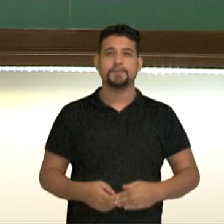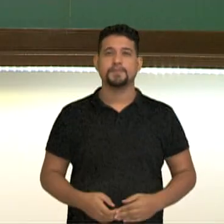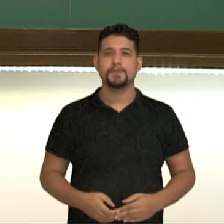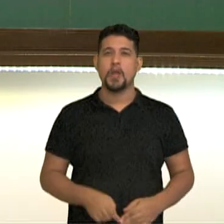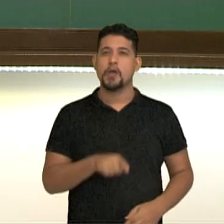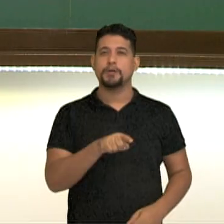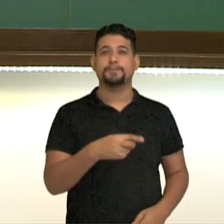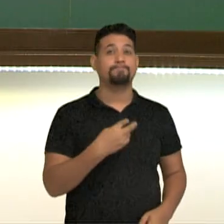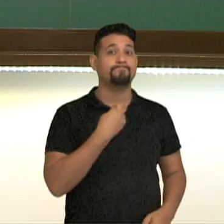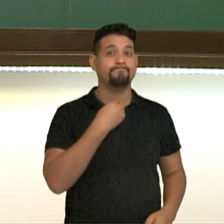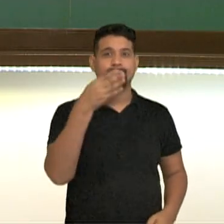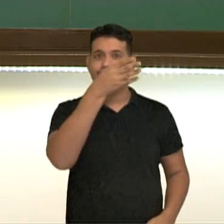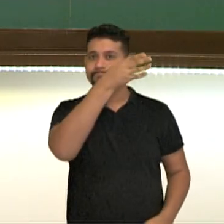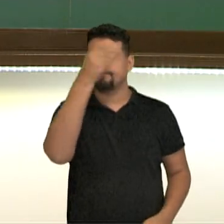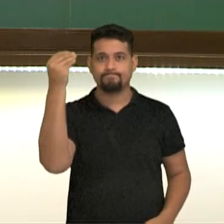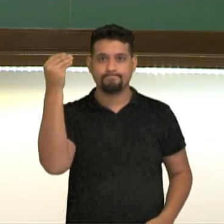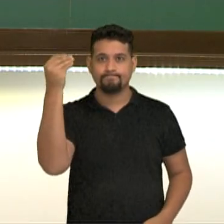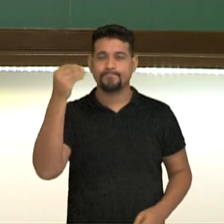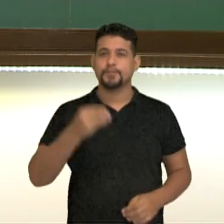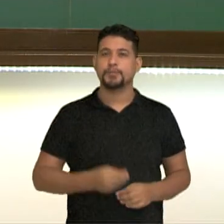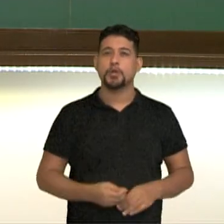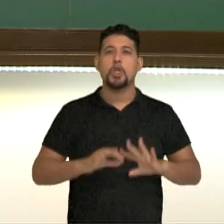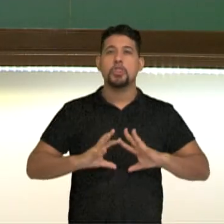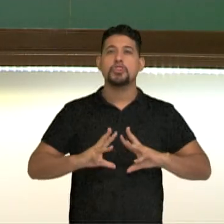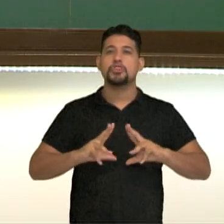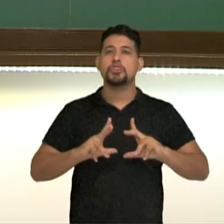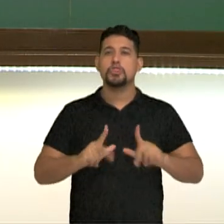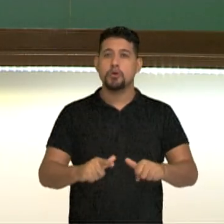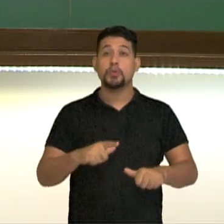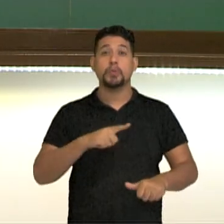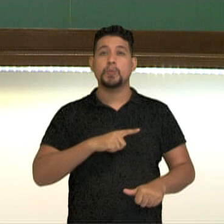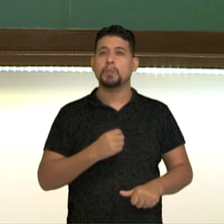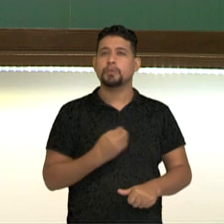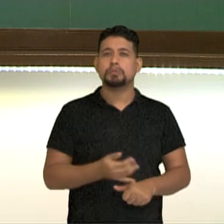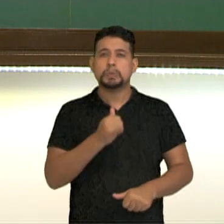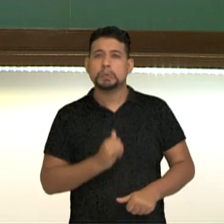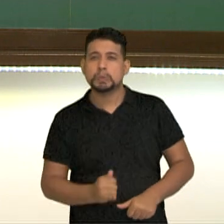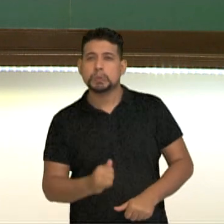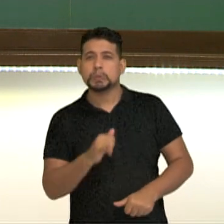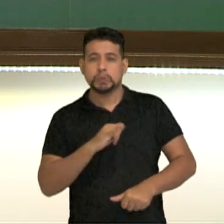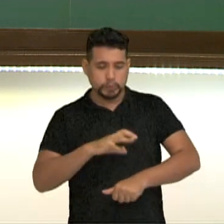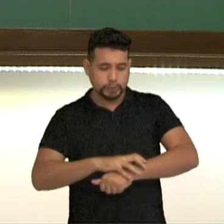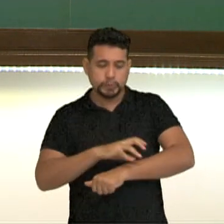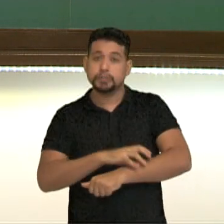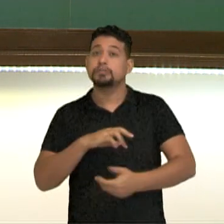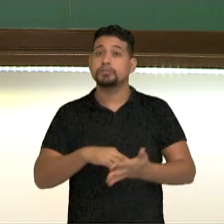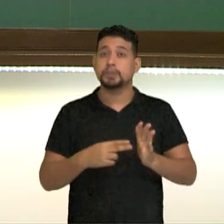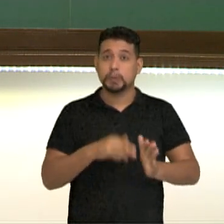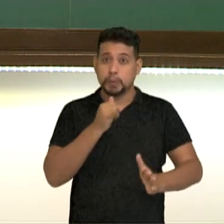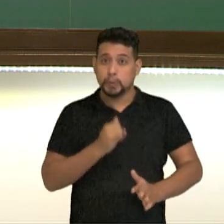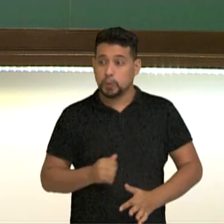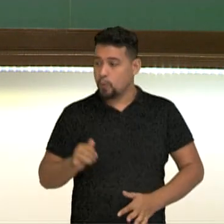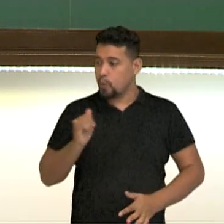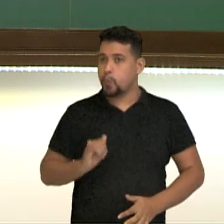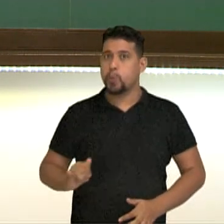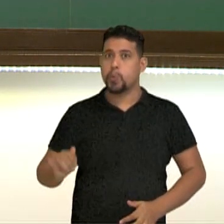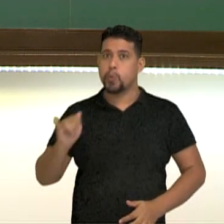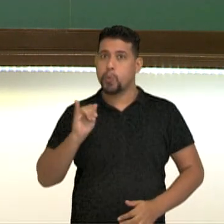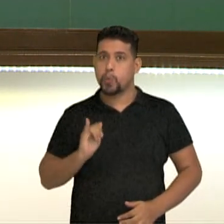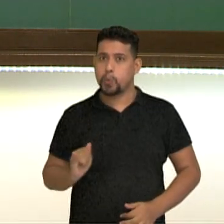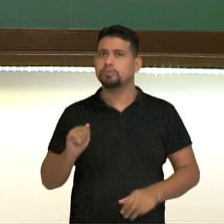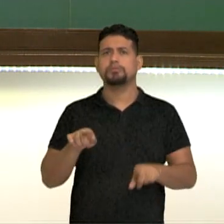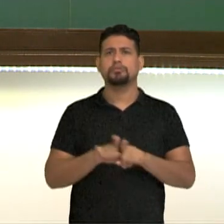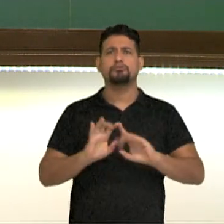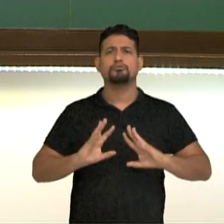não pode esquecer, todo bom condutor térmico é um bom condutor elétrico. Todo